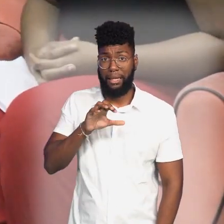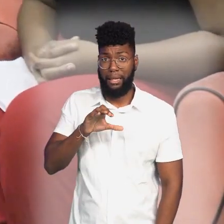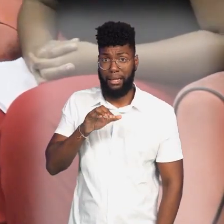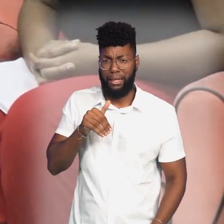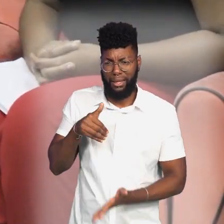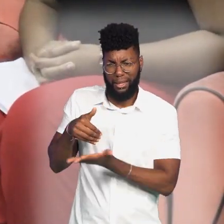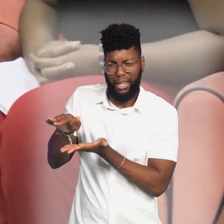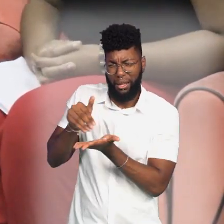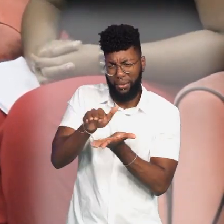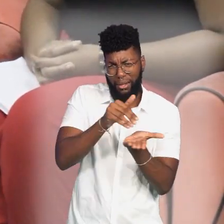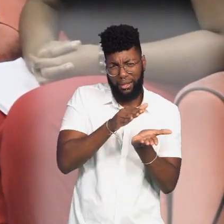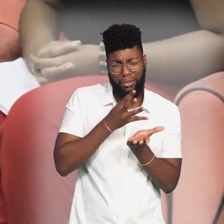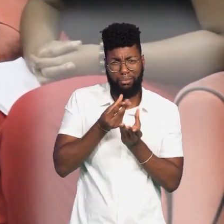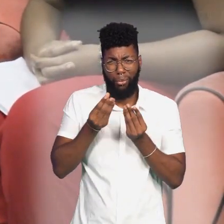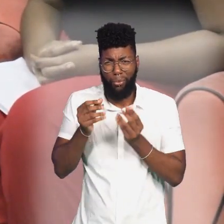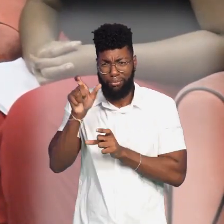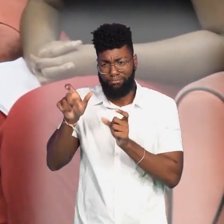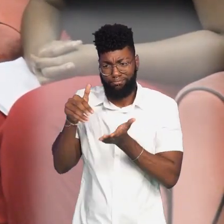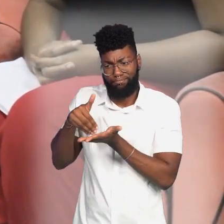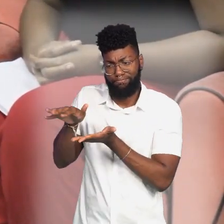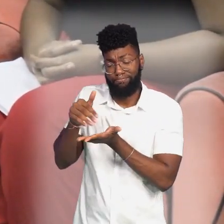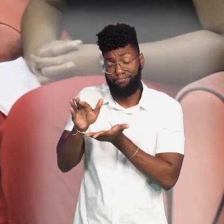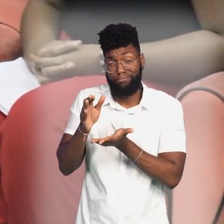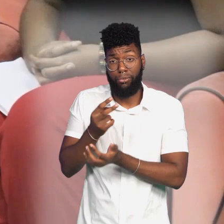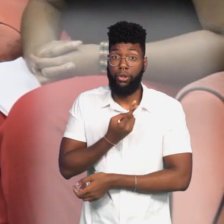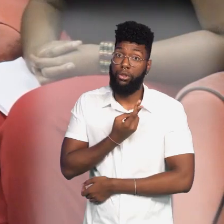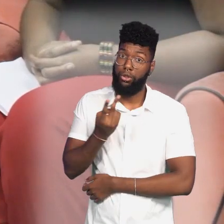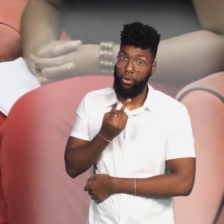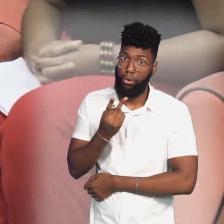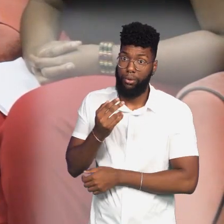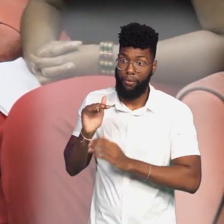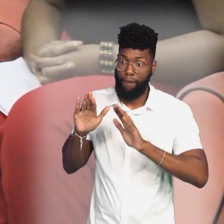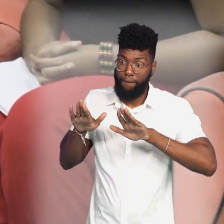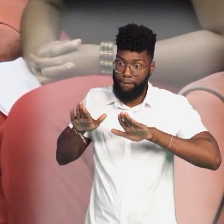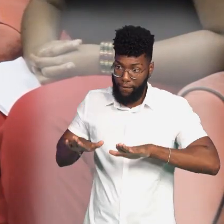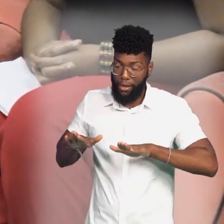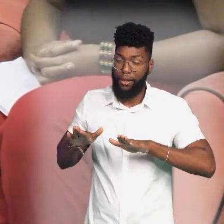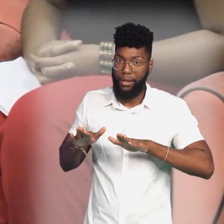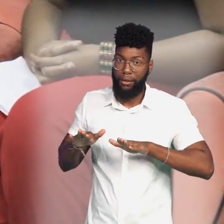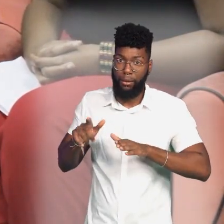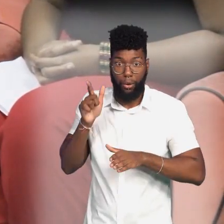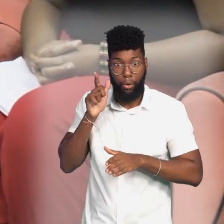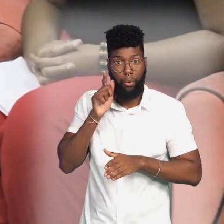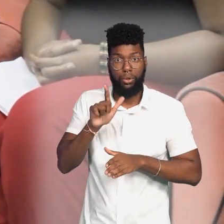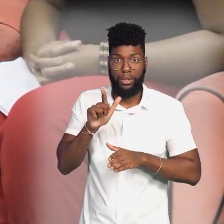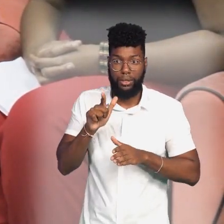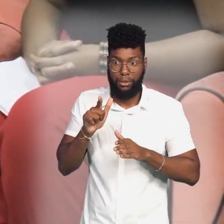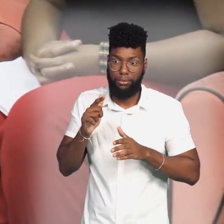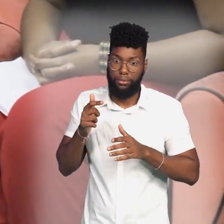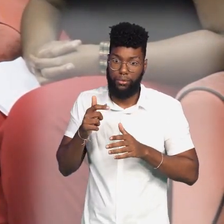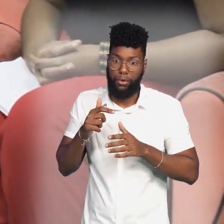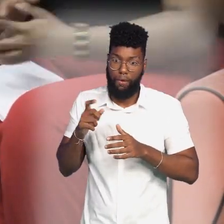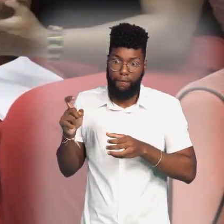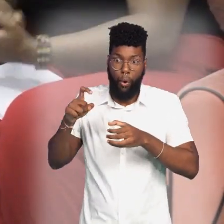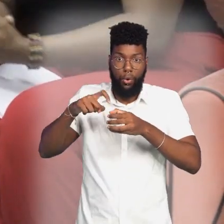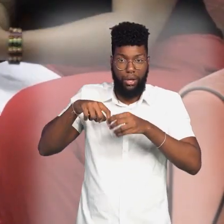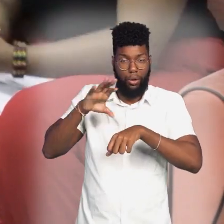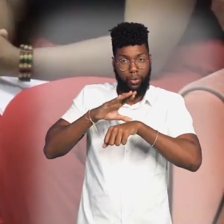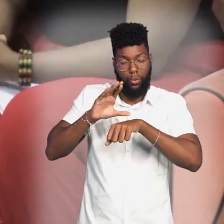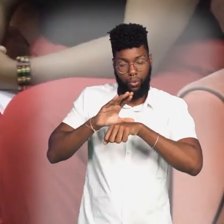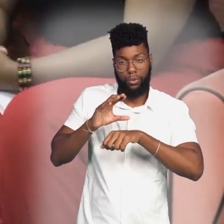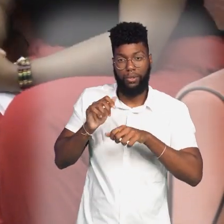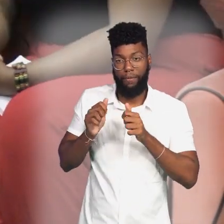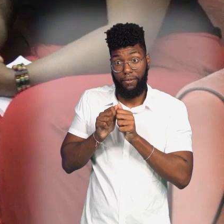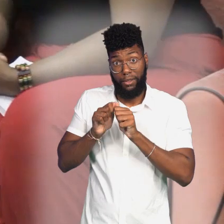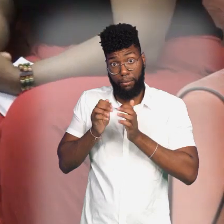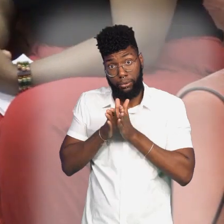demitiu muita gente. Sim. E aí nós dois ficamos e erguemos o curso do Senac. Fizemos tudo junto ali. Como hoje